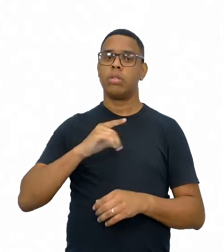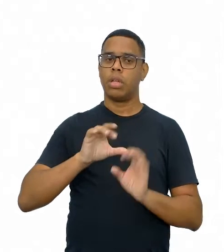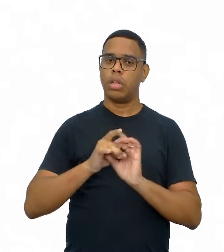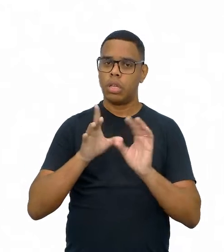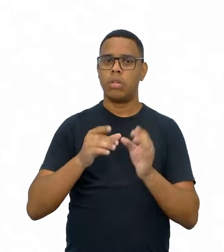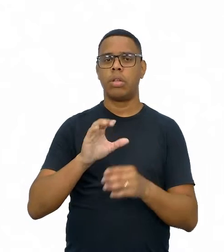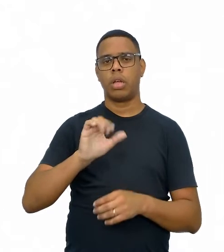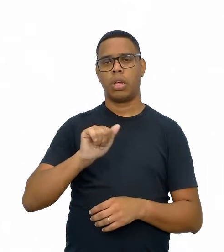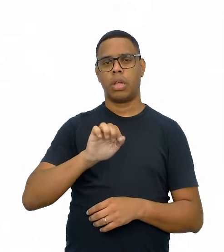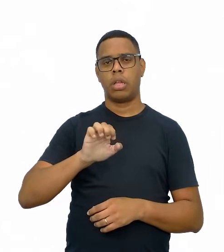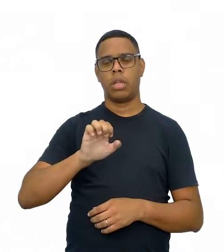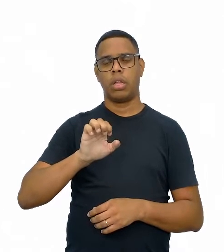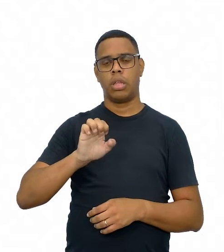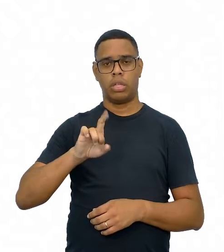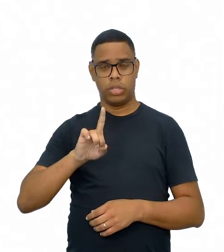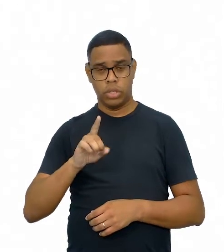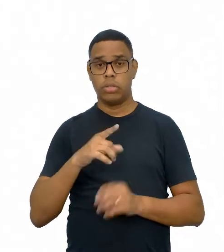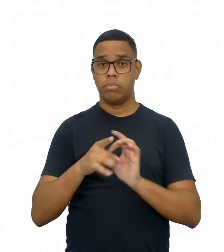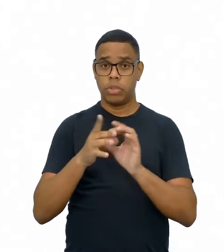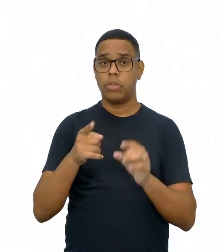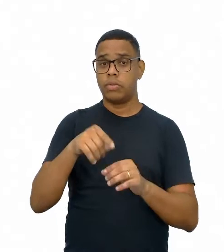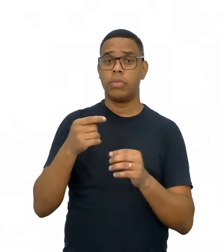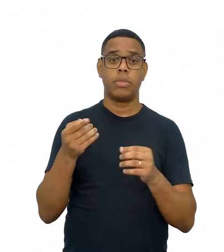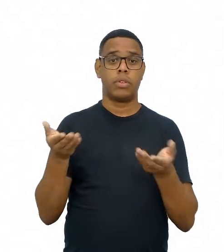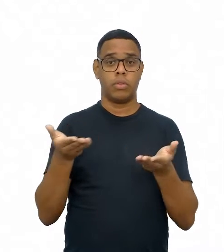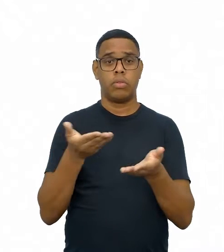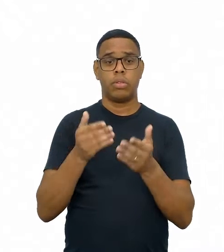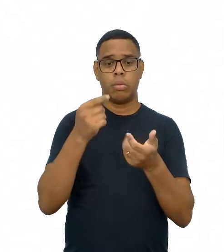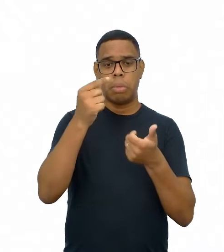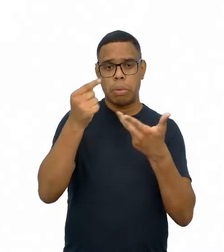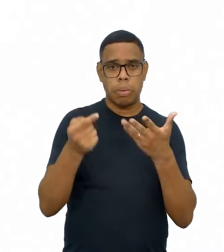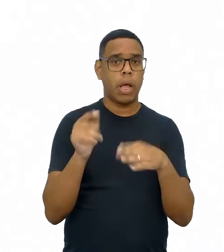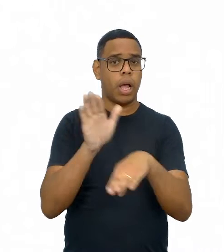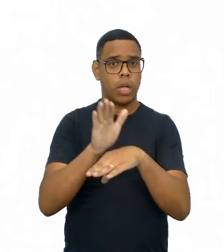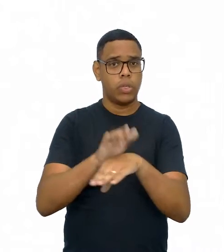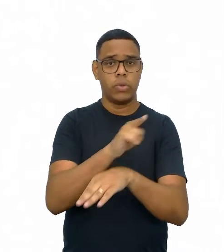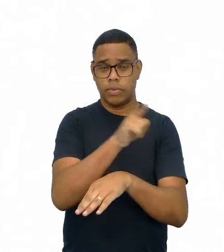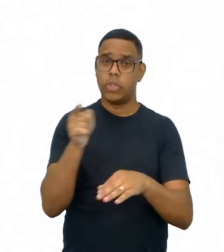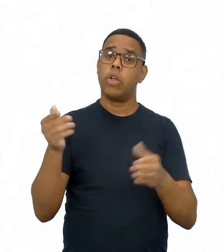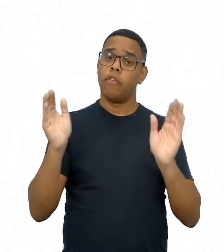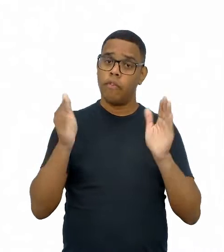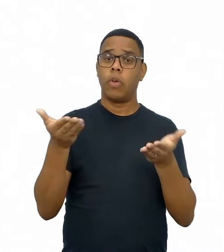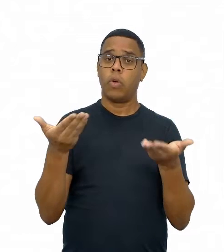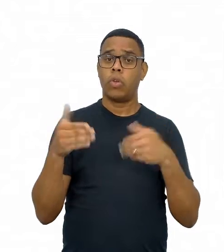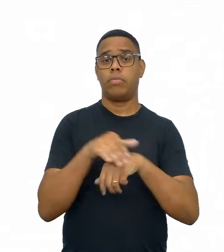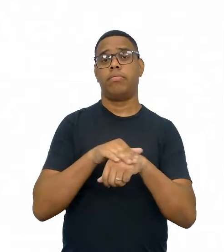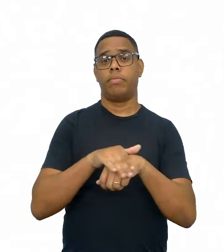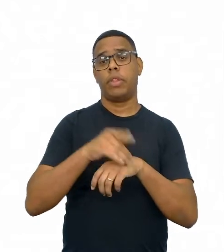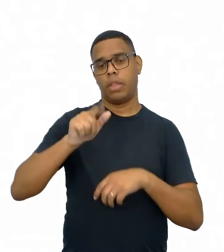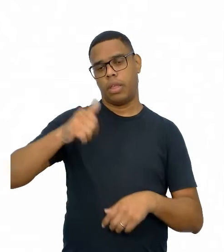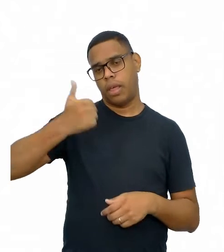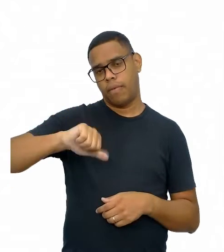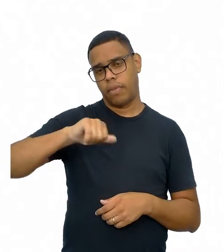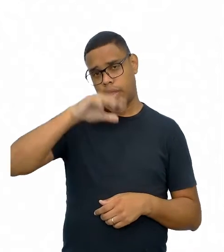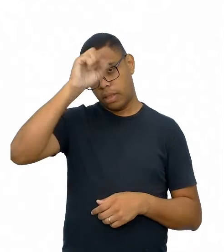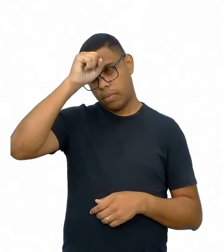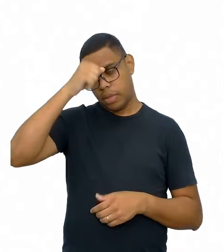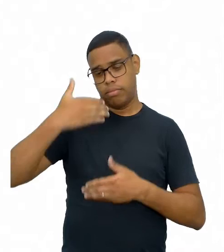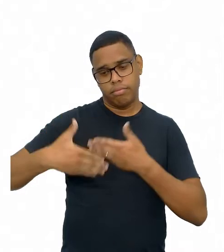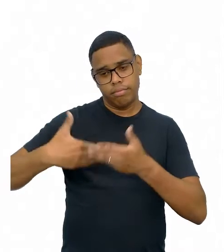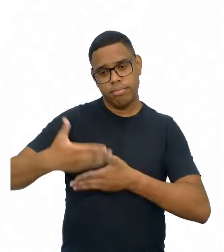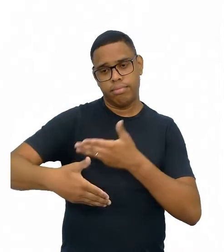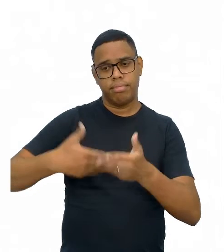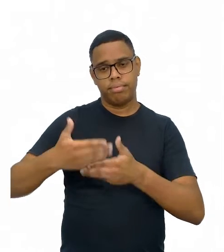exemplo, do CAED, e que será o foco da nossa discussão hoje, né? E isso é a avaliação da aprendizagem em